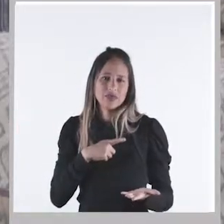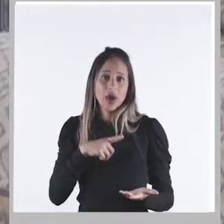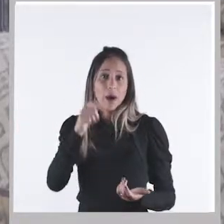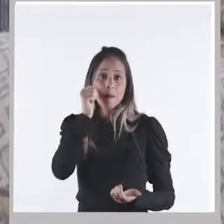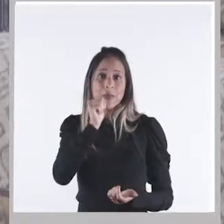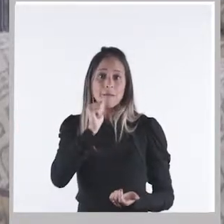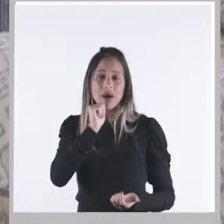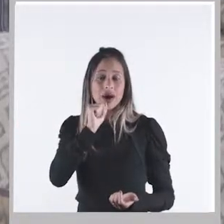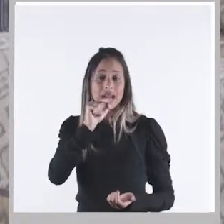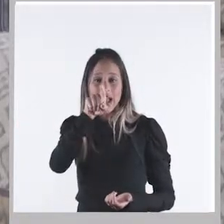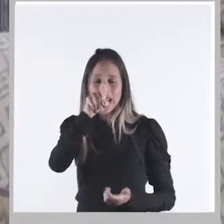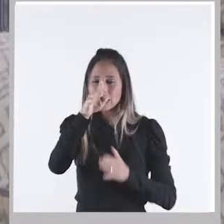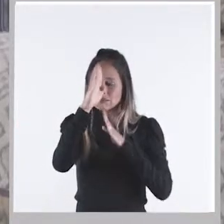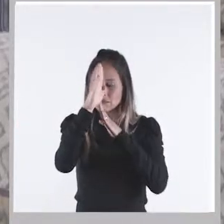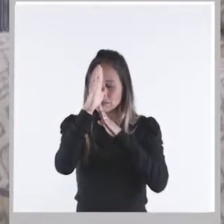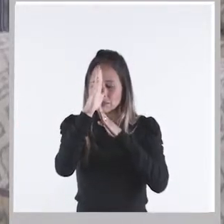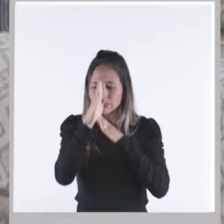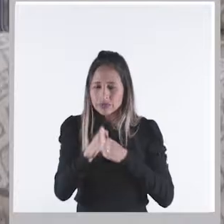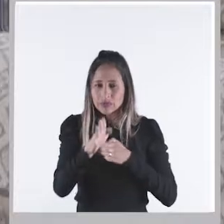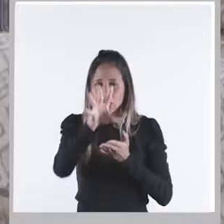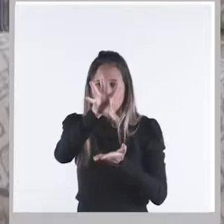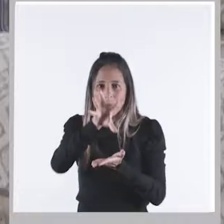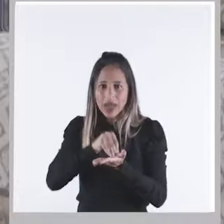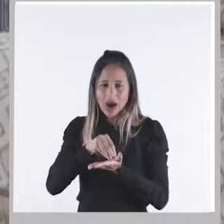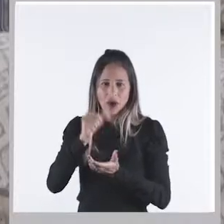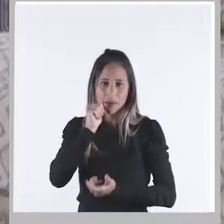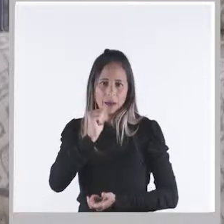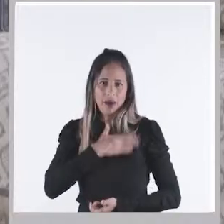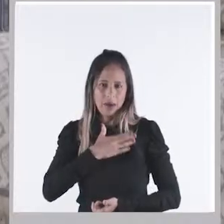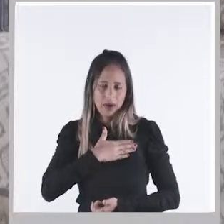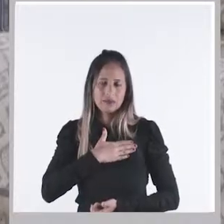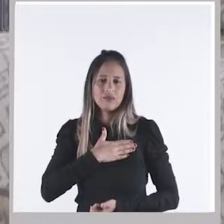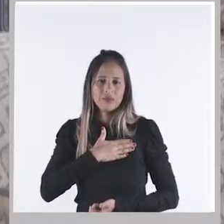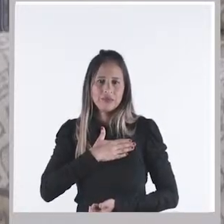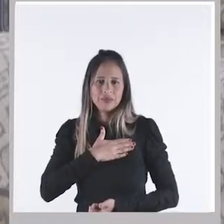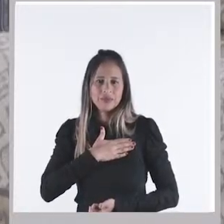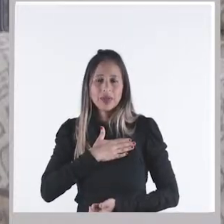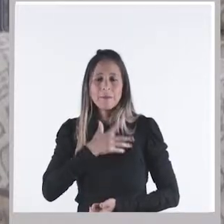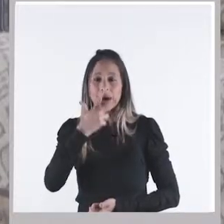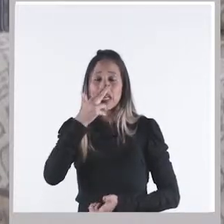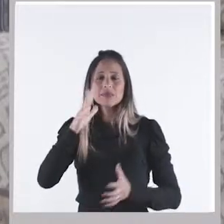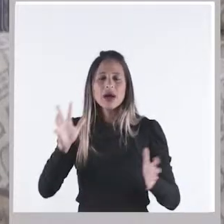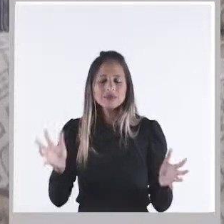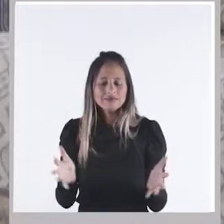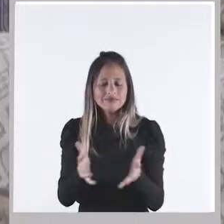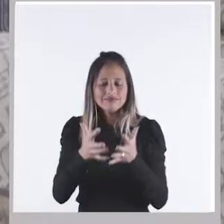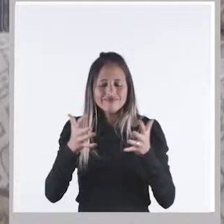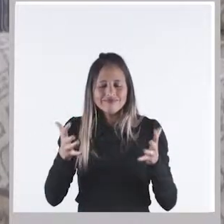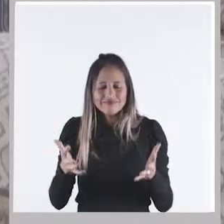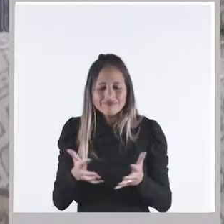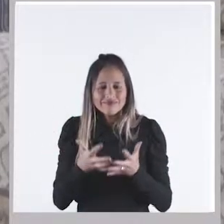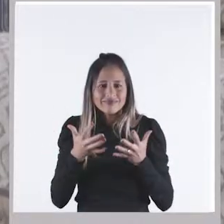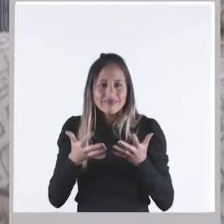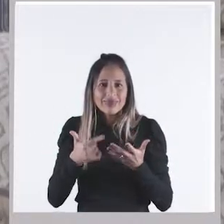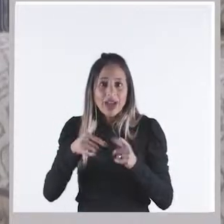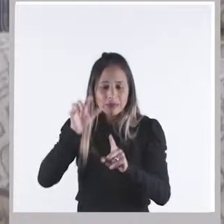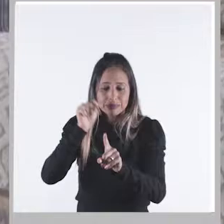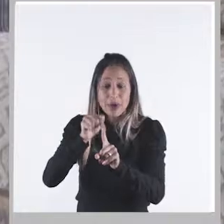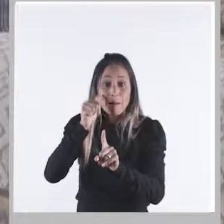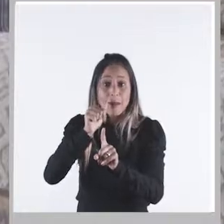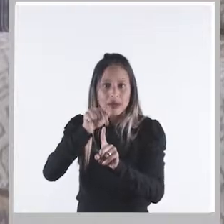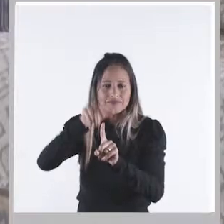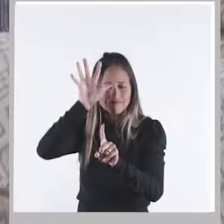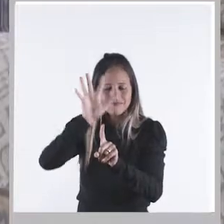sempre foi uma referência, assim, né? Uma inspiração muito grande para mim. Então era quase que uma homenagem, assim, né? Para essa